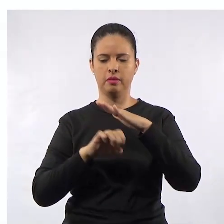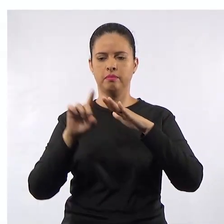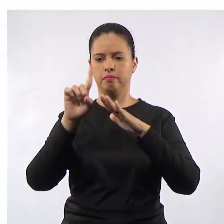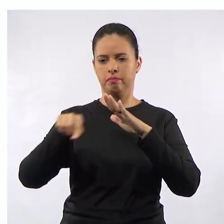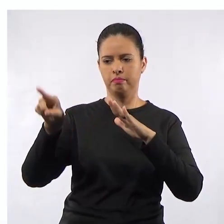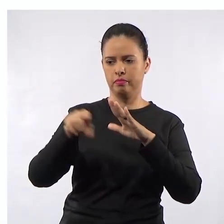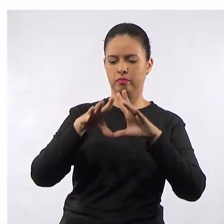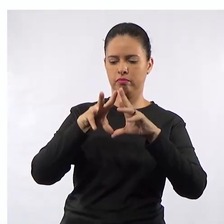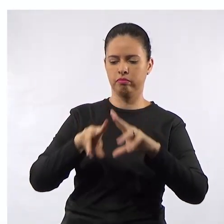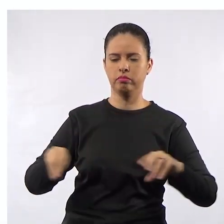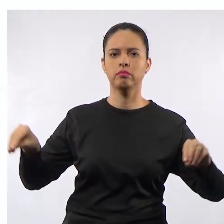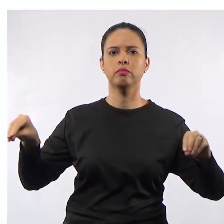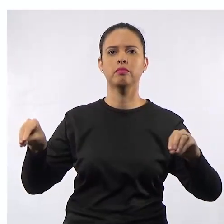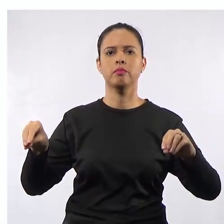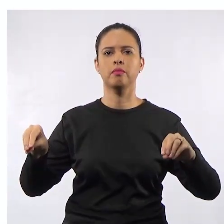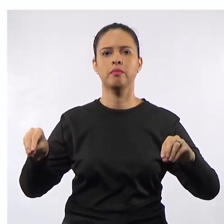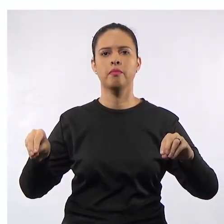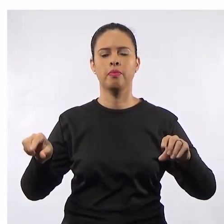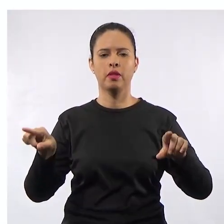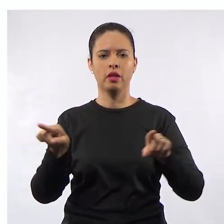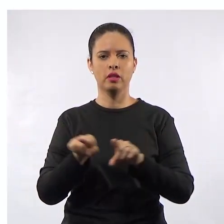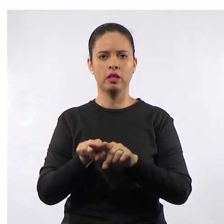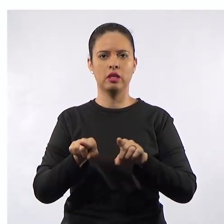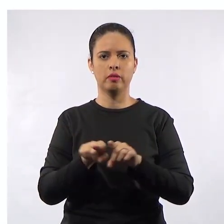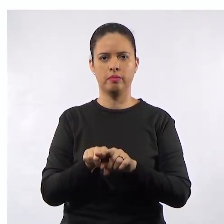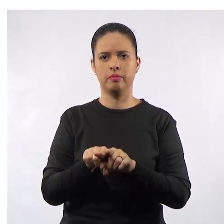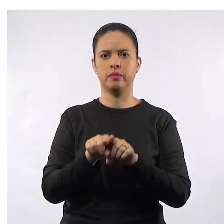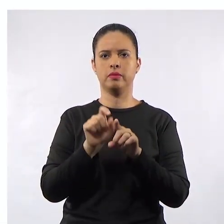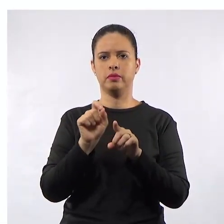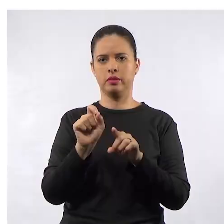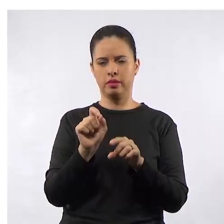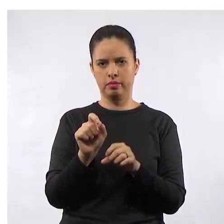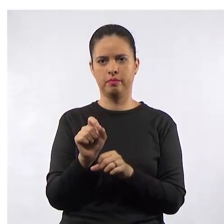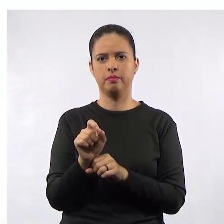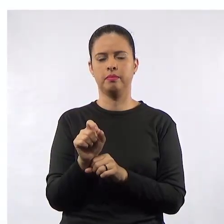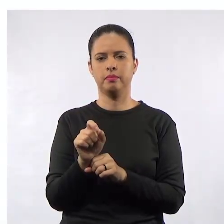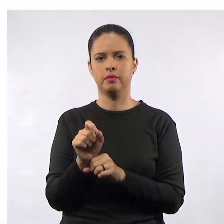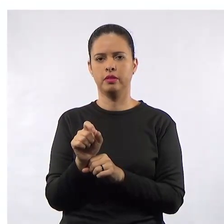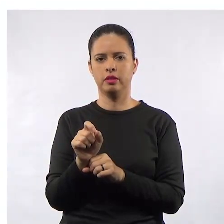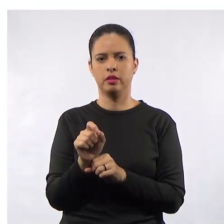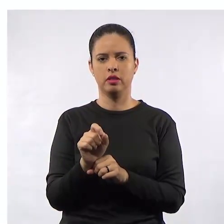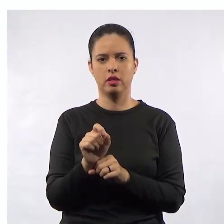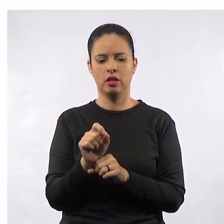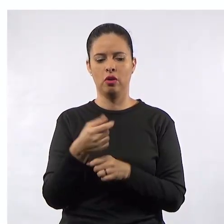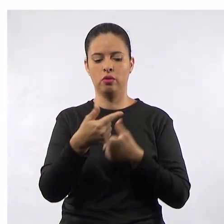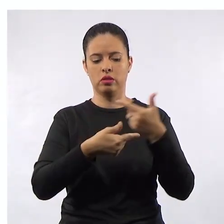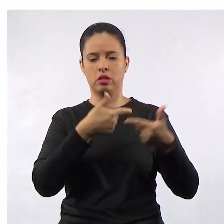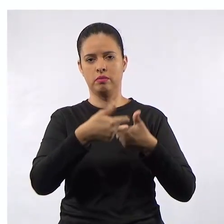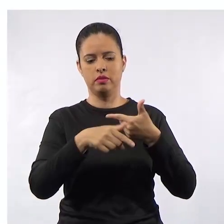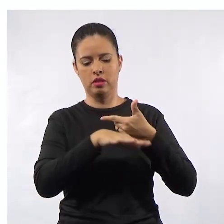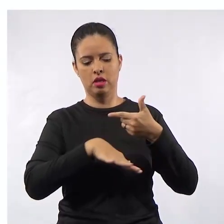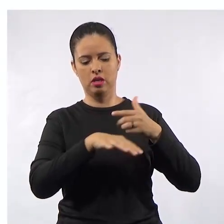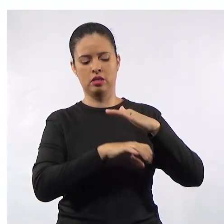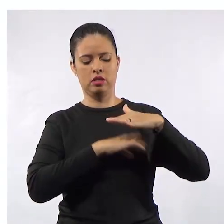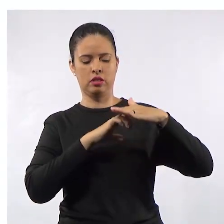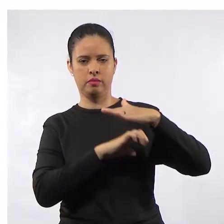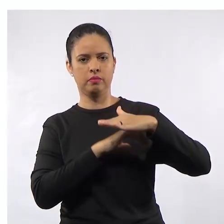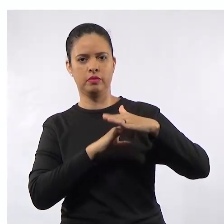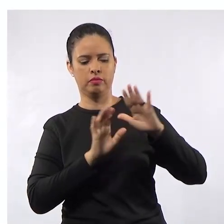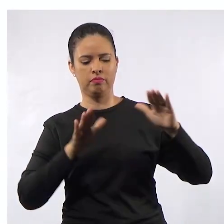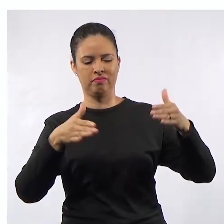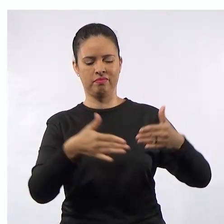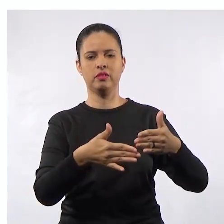de solução da sociedade tá o objeto social se tornou ilícito por algum